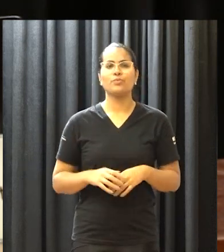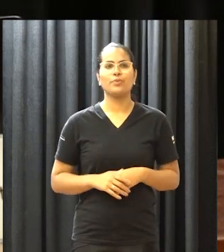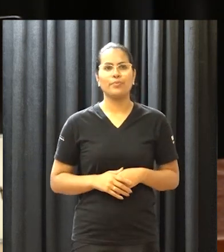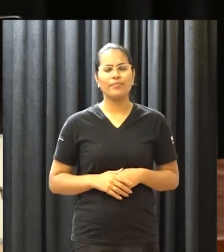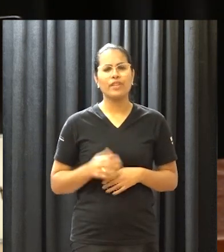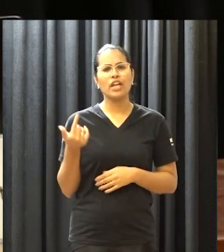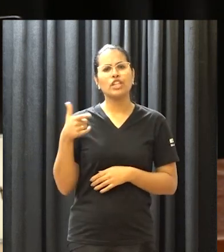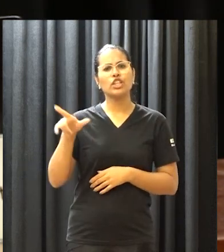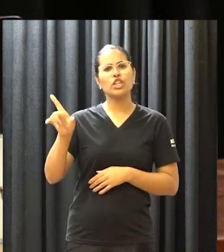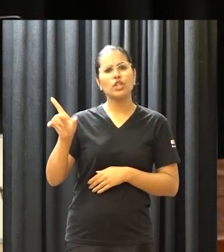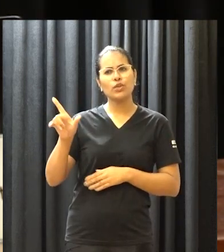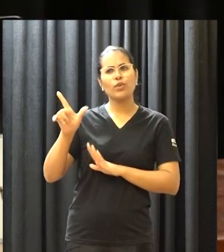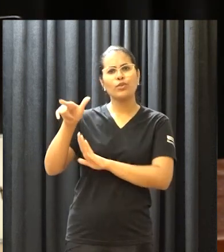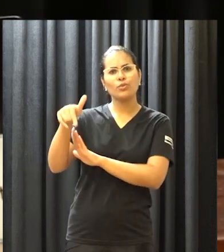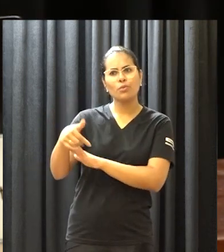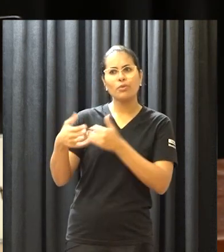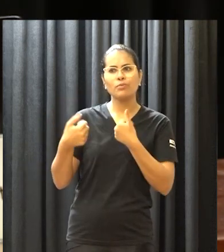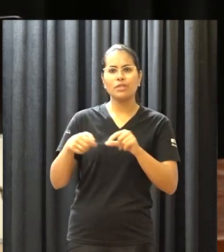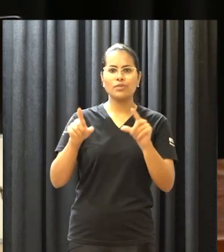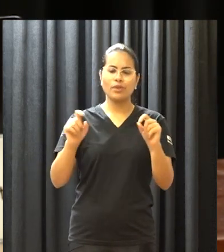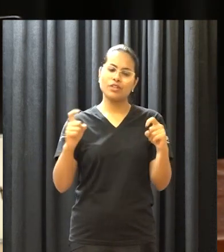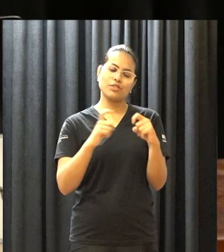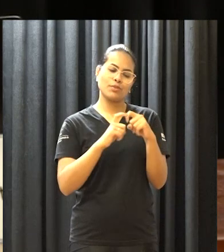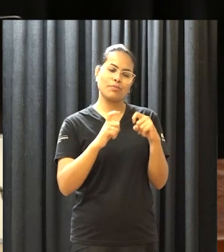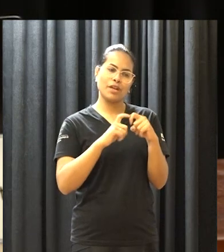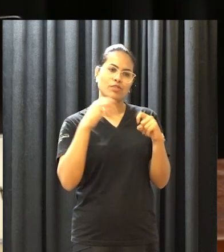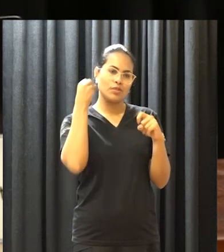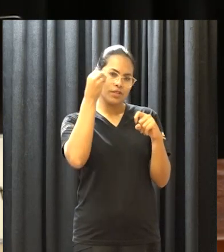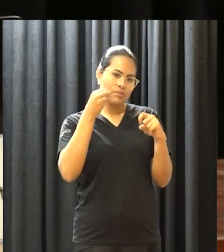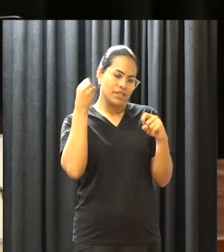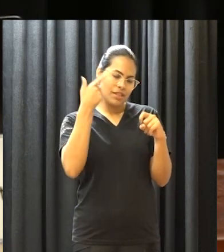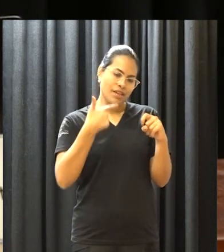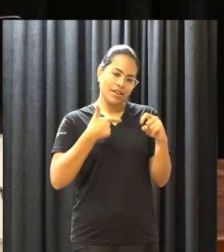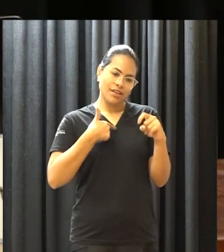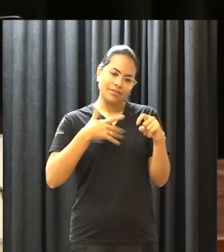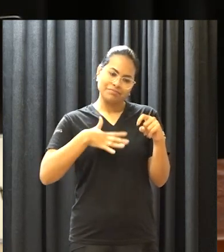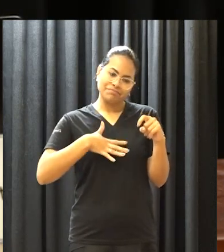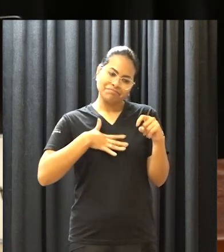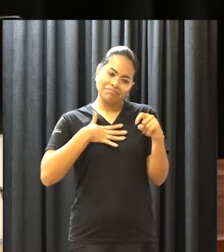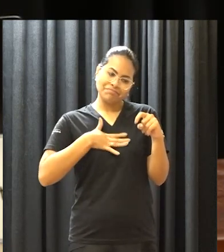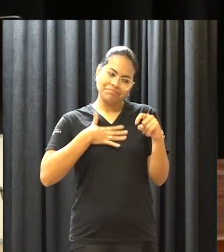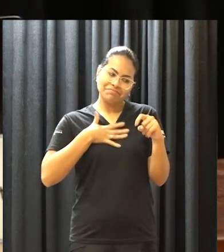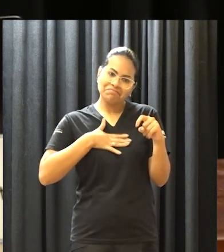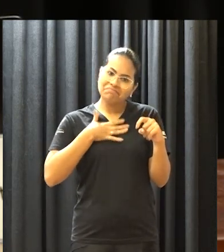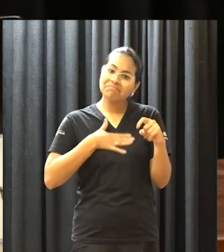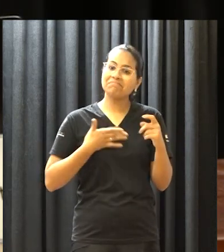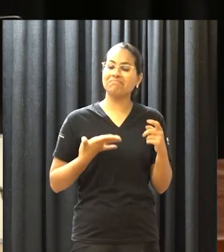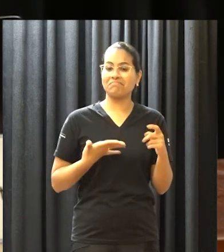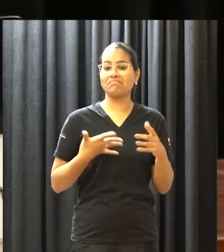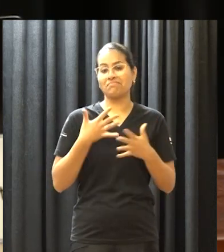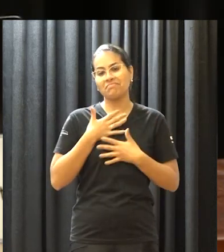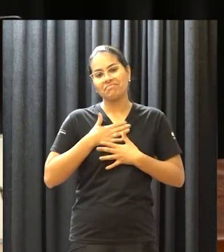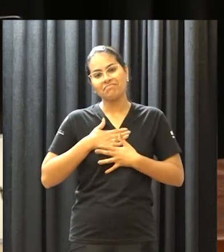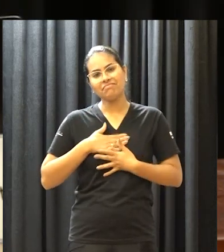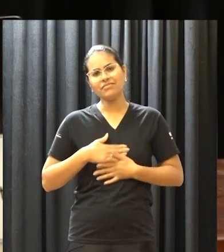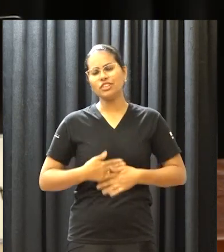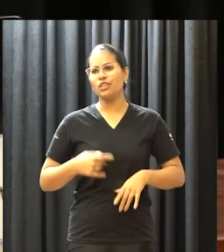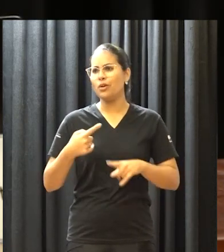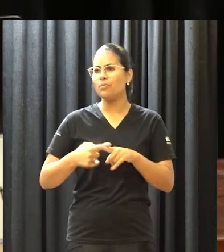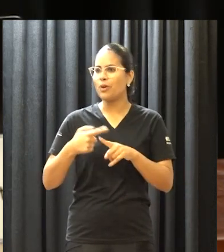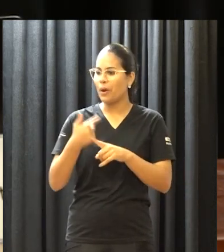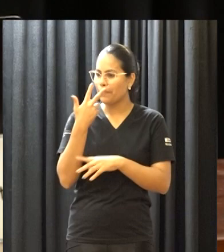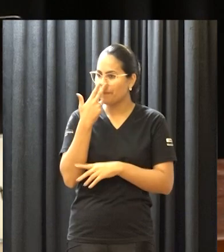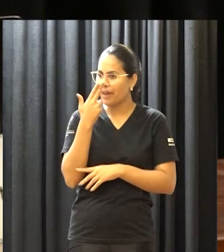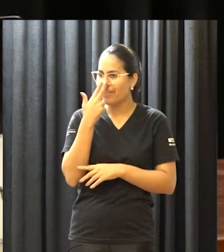ser validada por um médico especialista, aliviada. Foi uma experiência libertadora e de